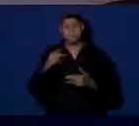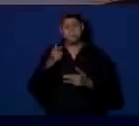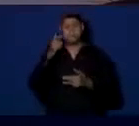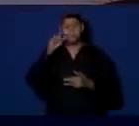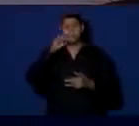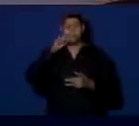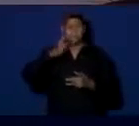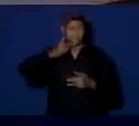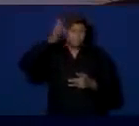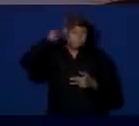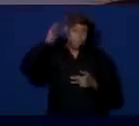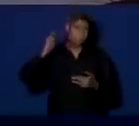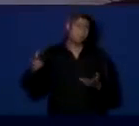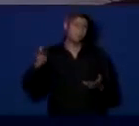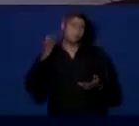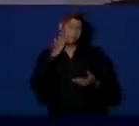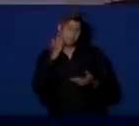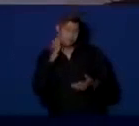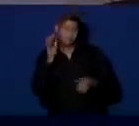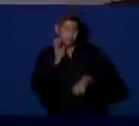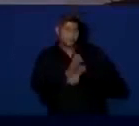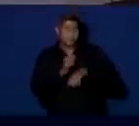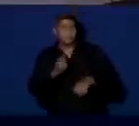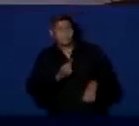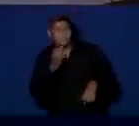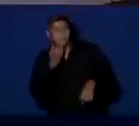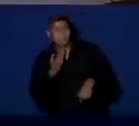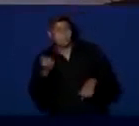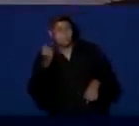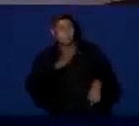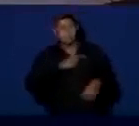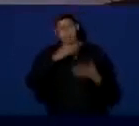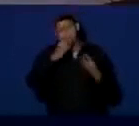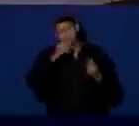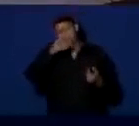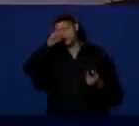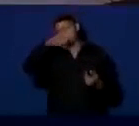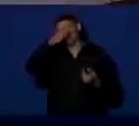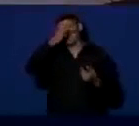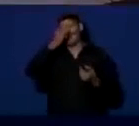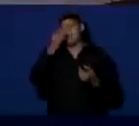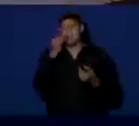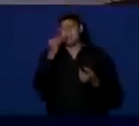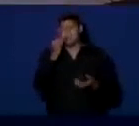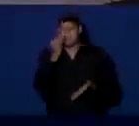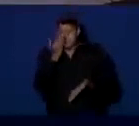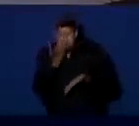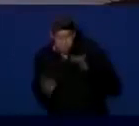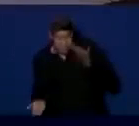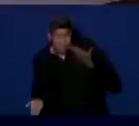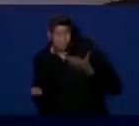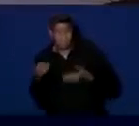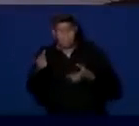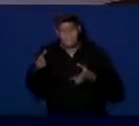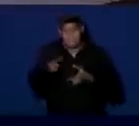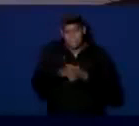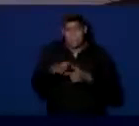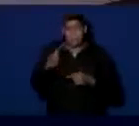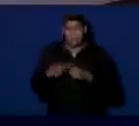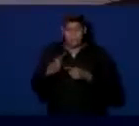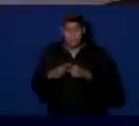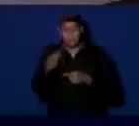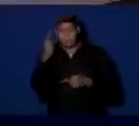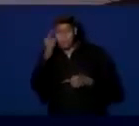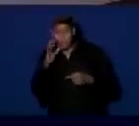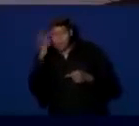primário, em acertar estados e municípios, de fato o resultado primário melhorou, a gente teve muita oportunidade perdida na micro. Então, do ponto de vista